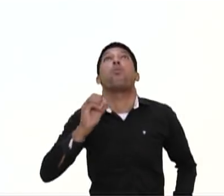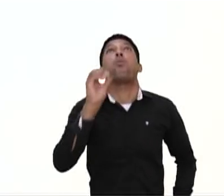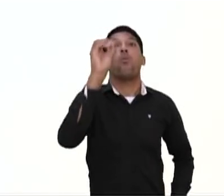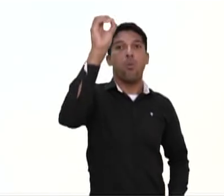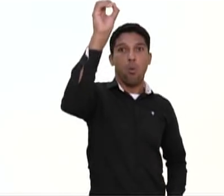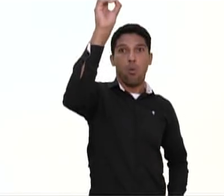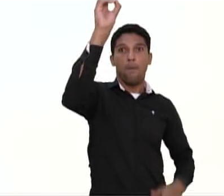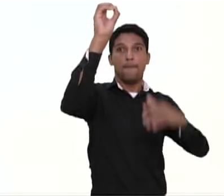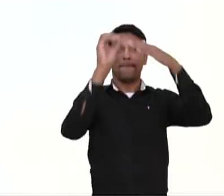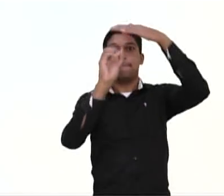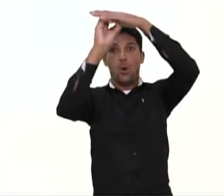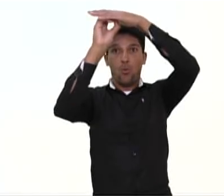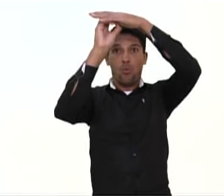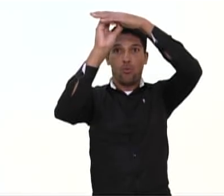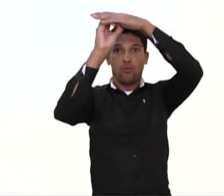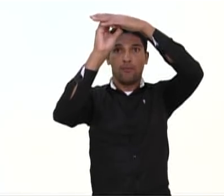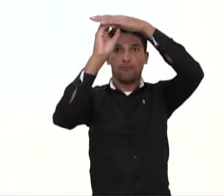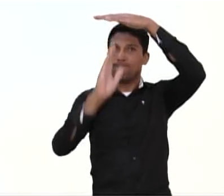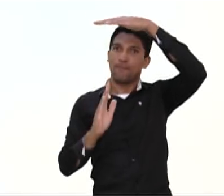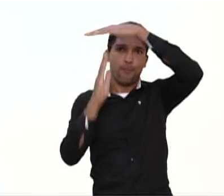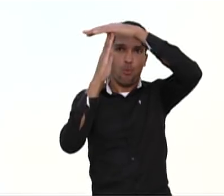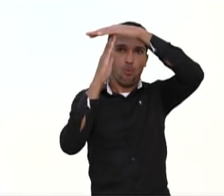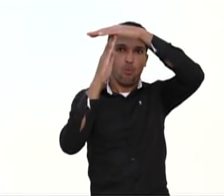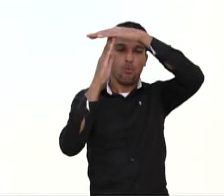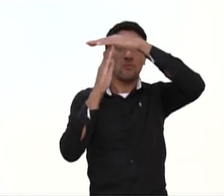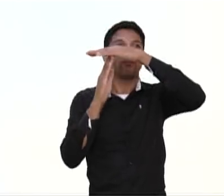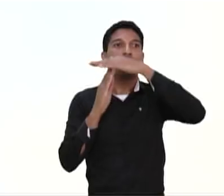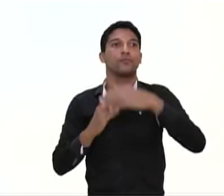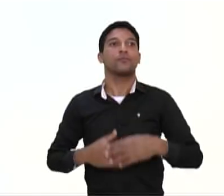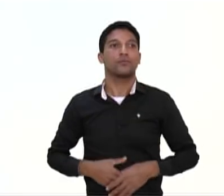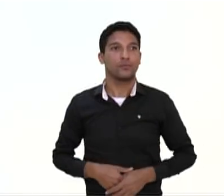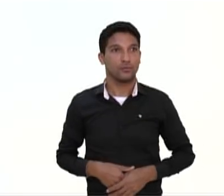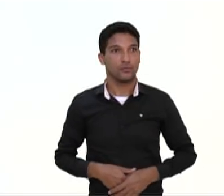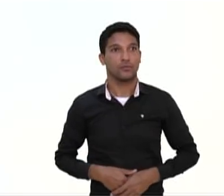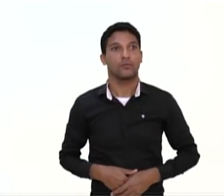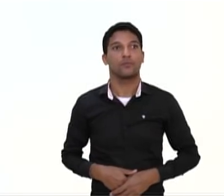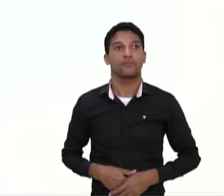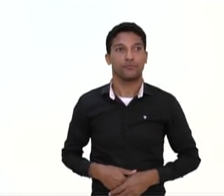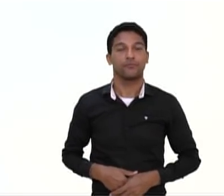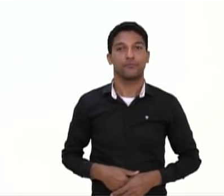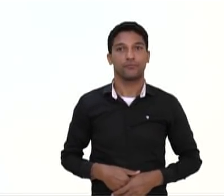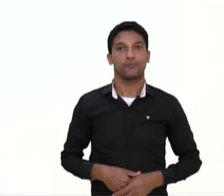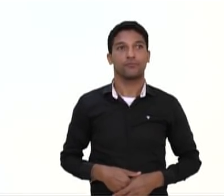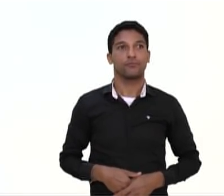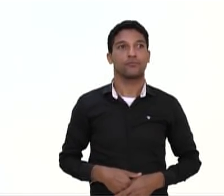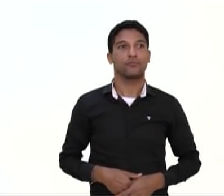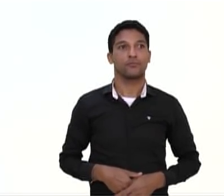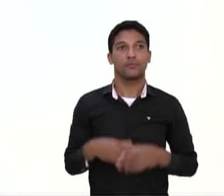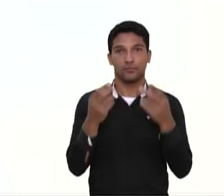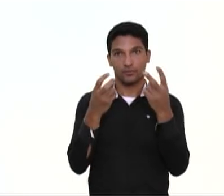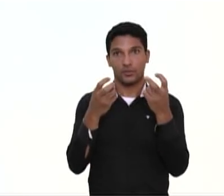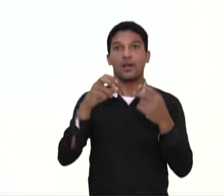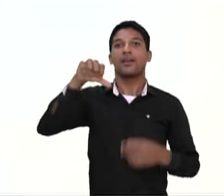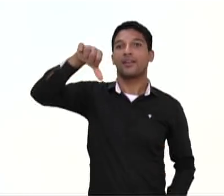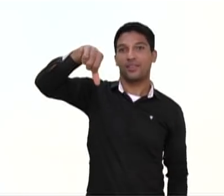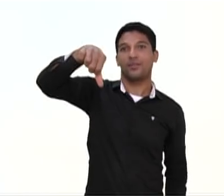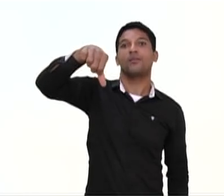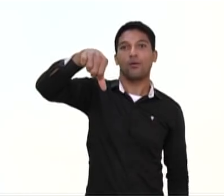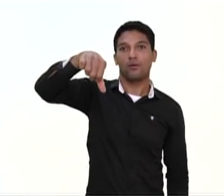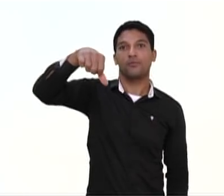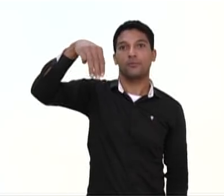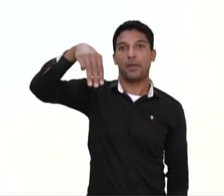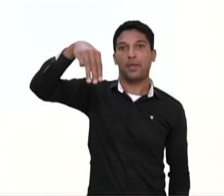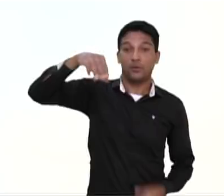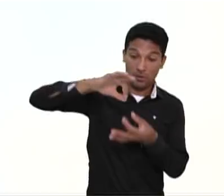Então, aí, o que nós temos lá? Y igual a 9. A altura máxima atingida pela bola foi de